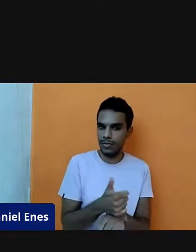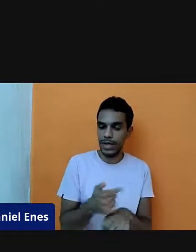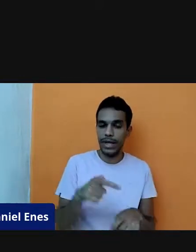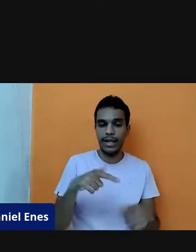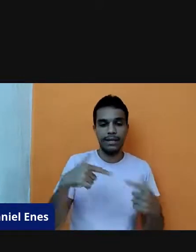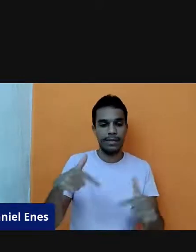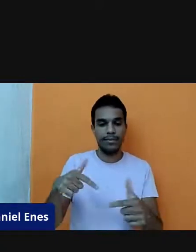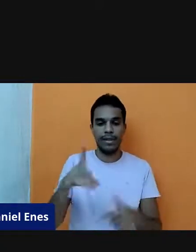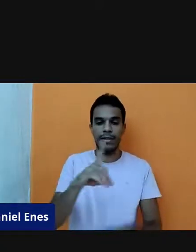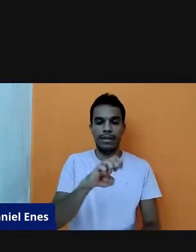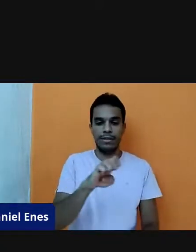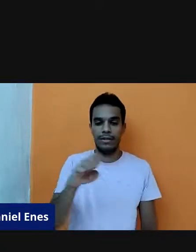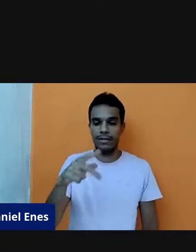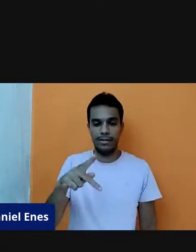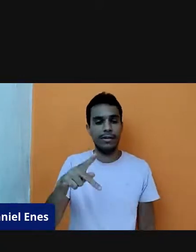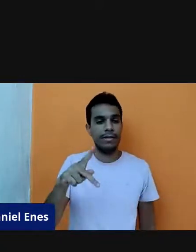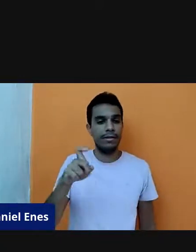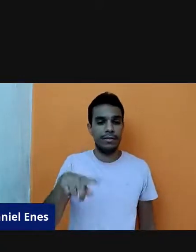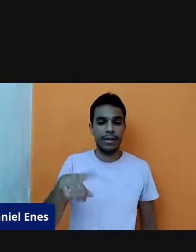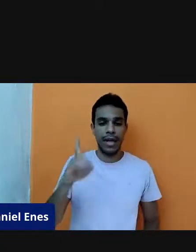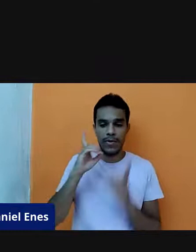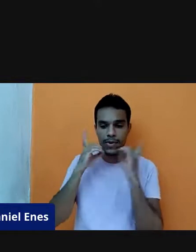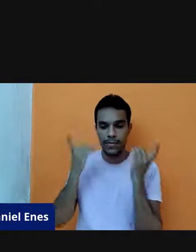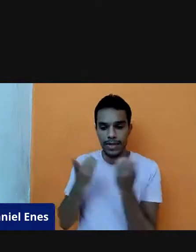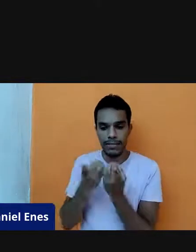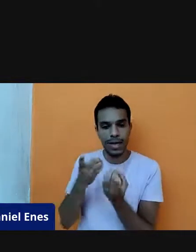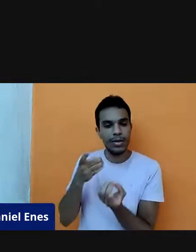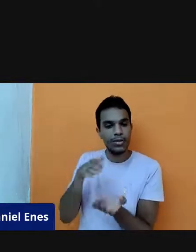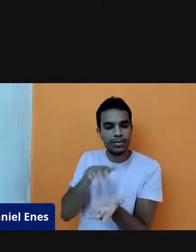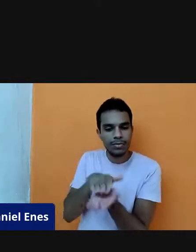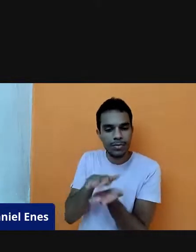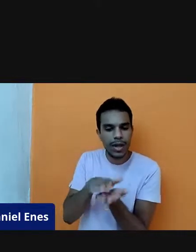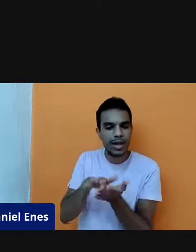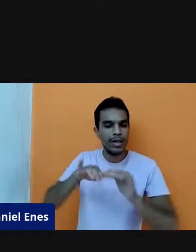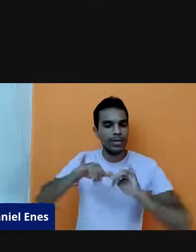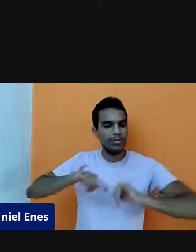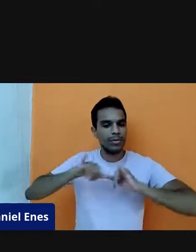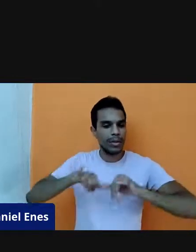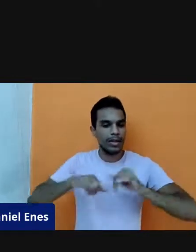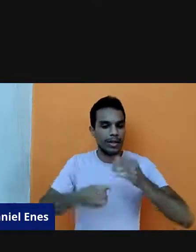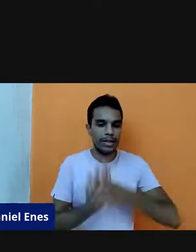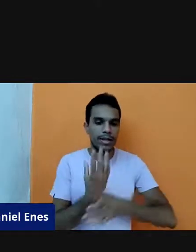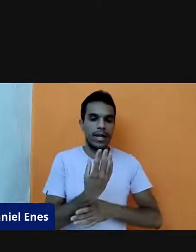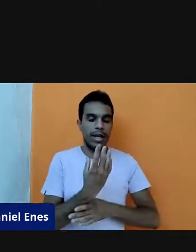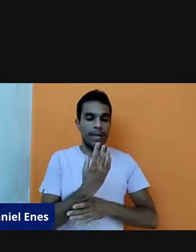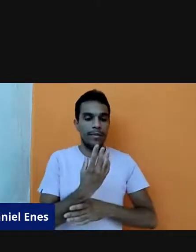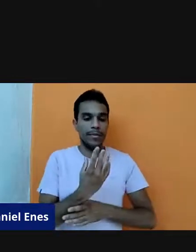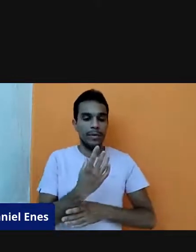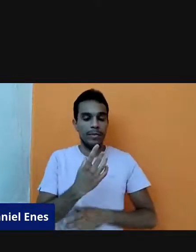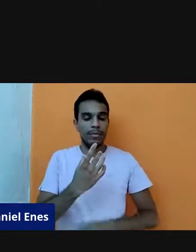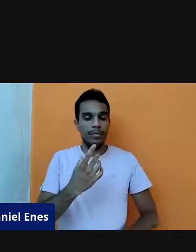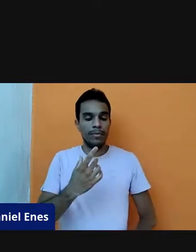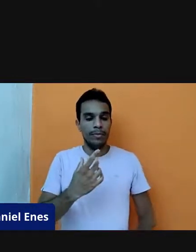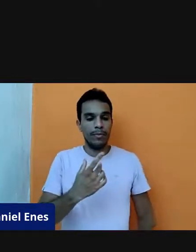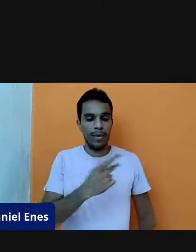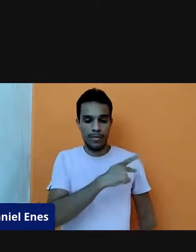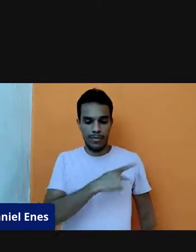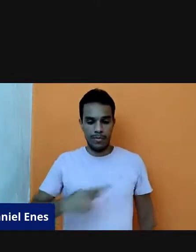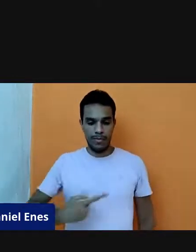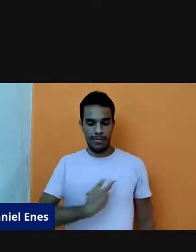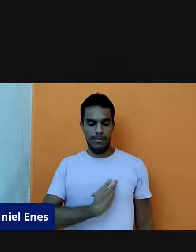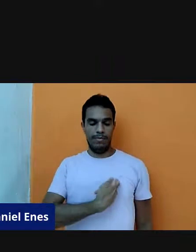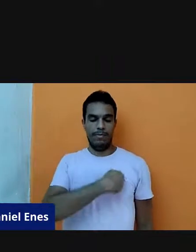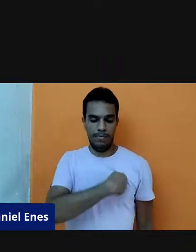é o Departamento de Imprensa e Propaganda, criado pelo Getúlio Vargas, E como lá não havia o cargo